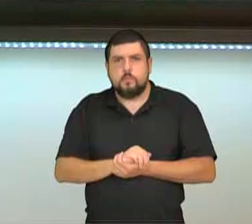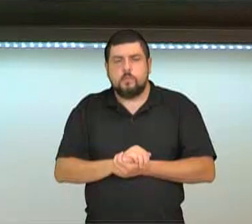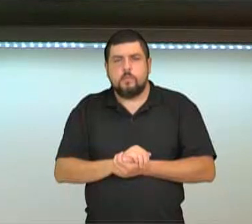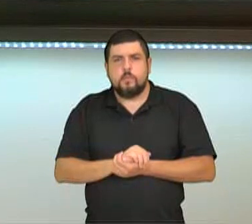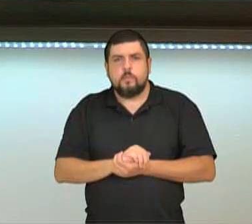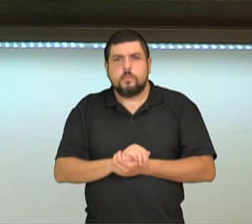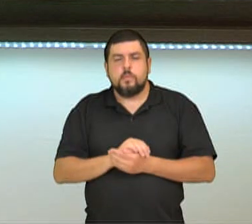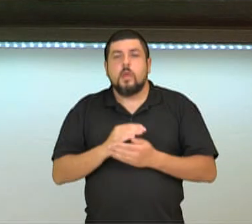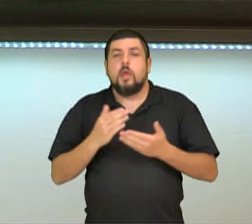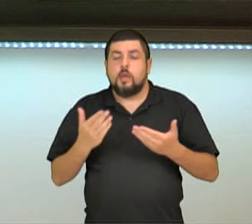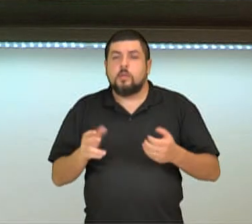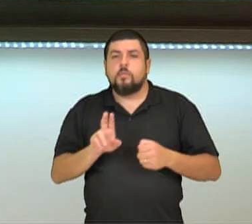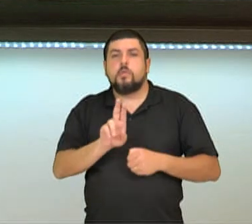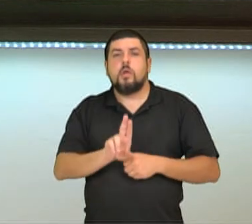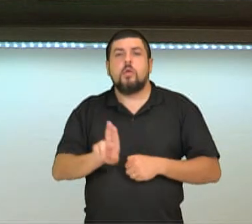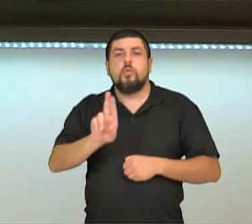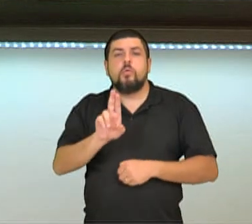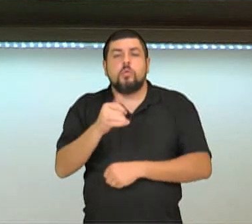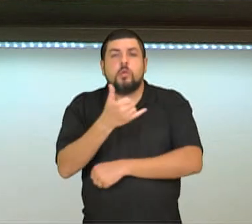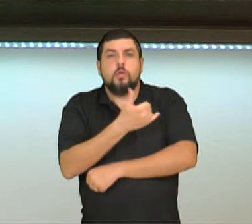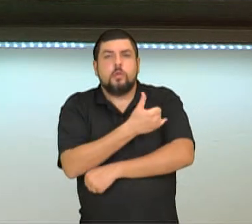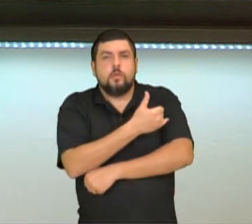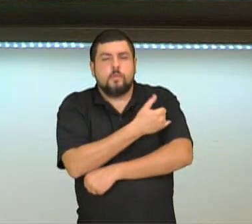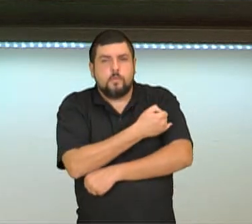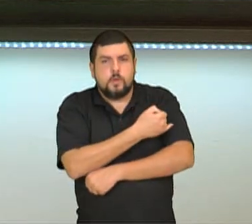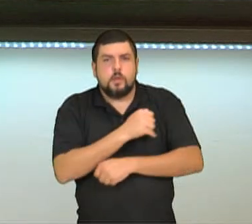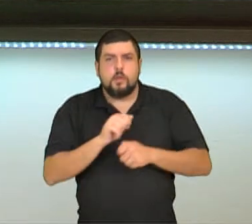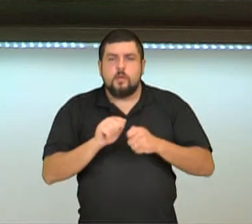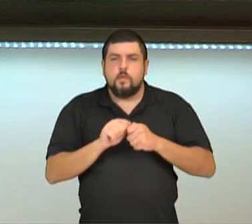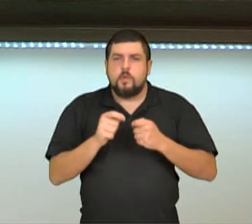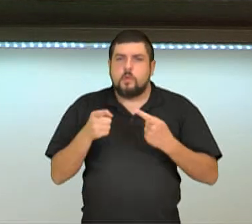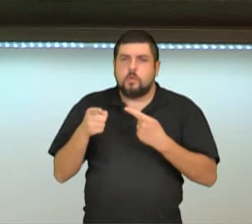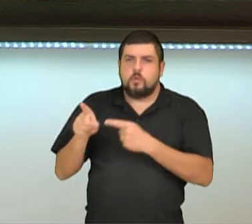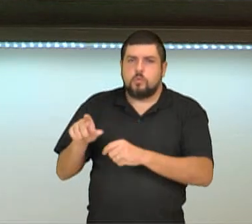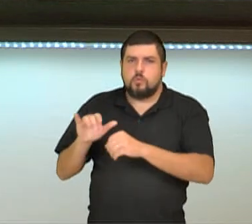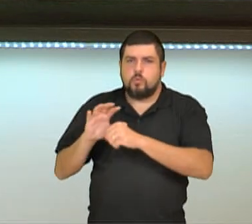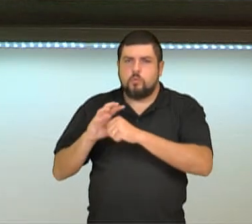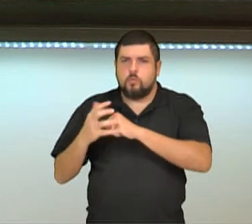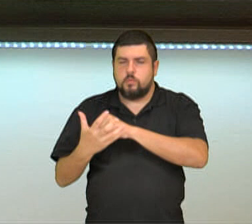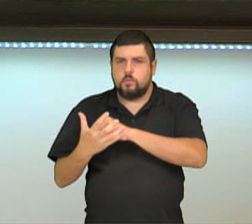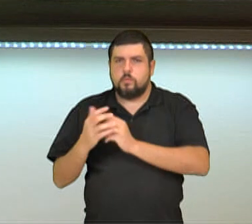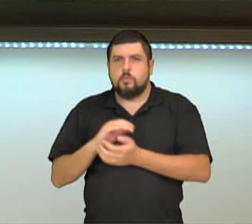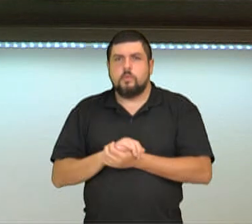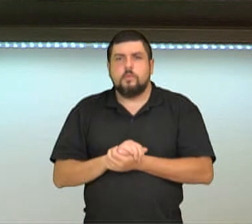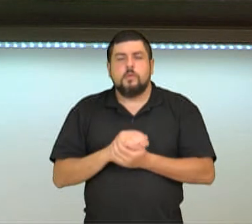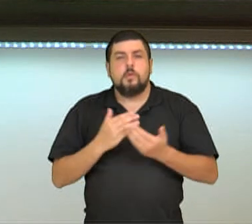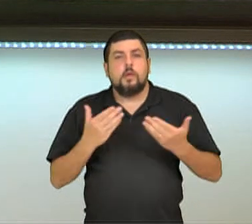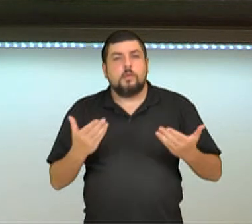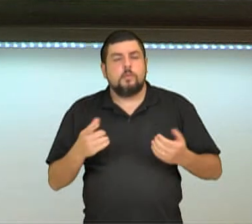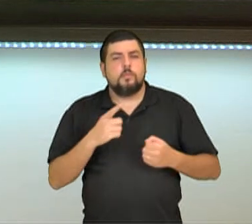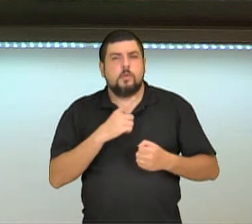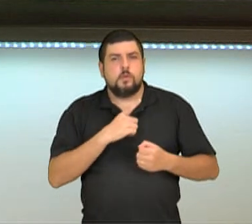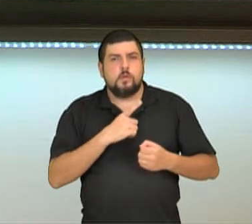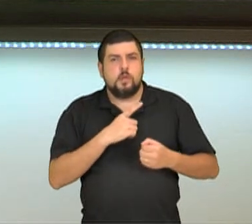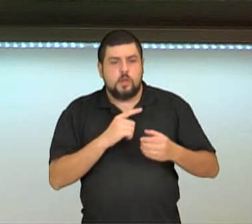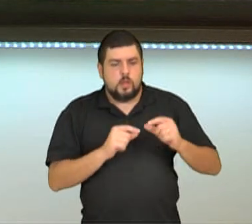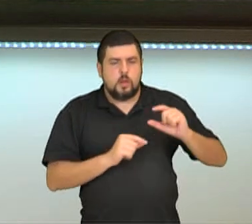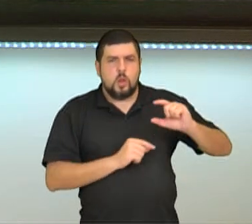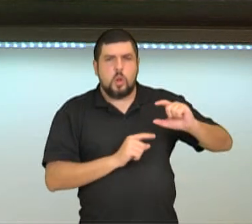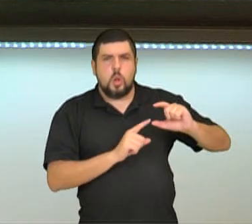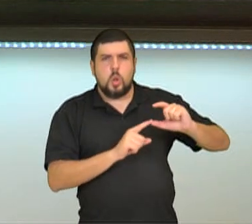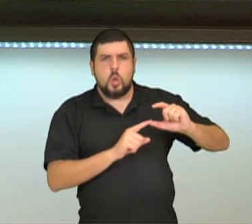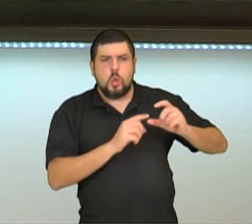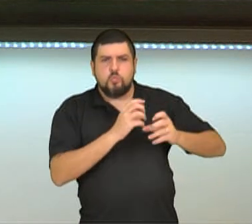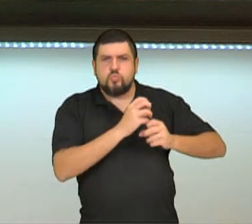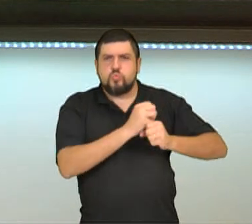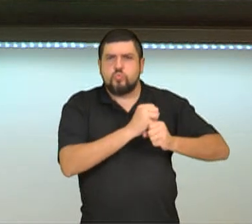da diluição sendo usado para produzir a vacina contra o coronavírus. E aí eles têm então a diluição para diminuir a